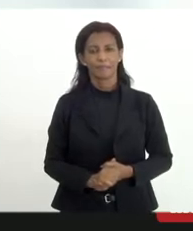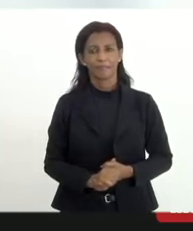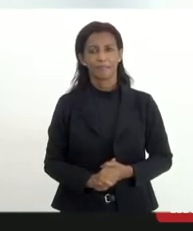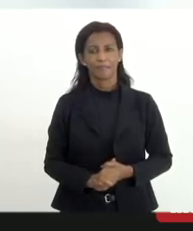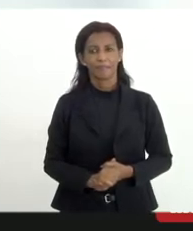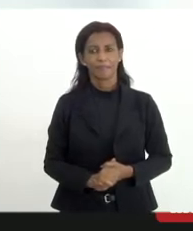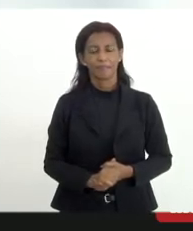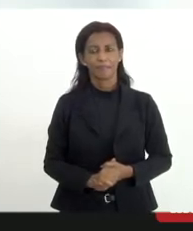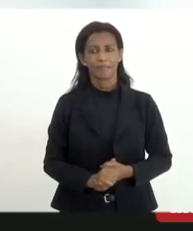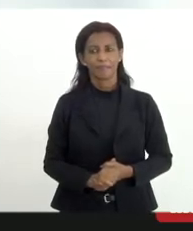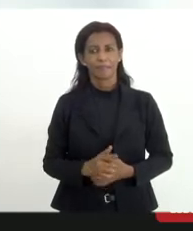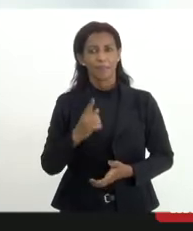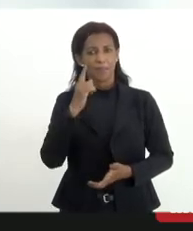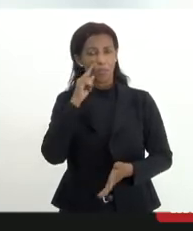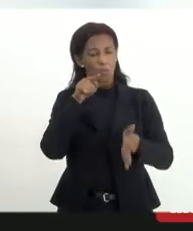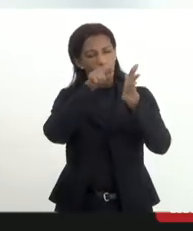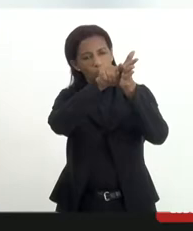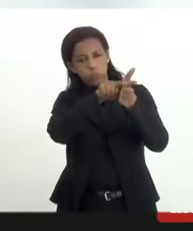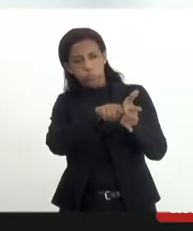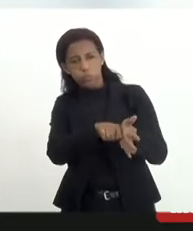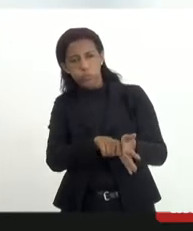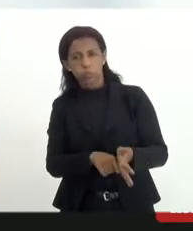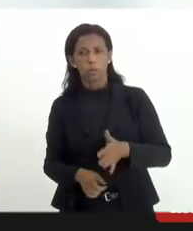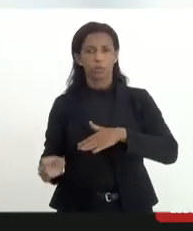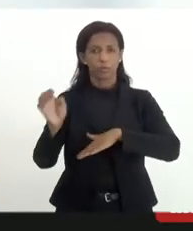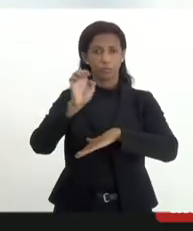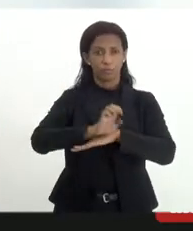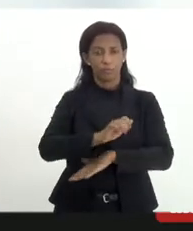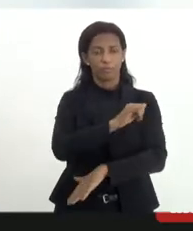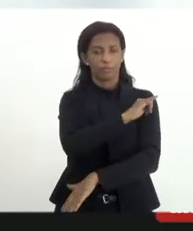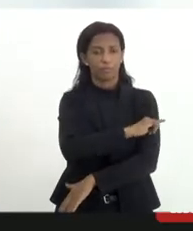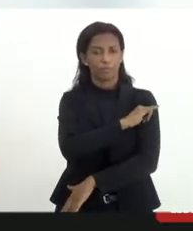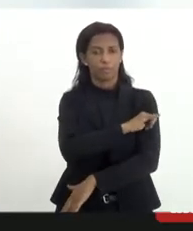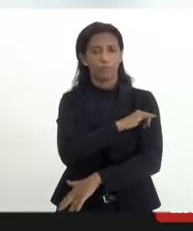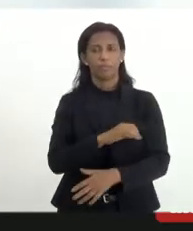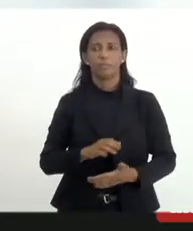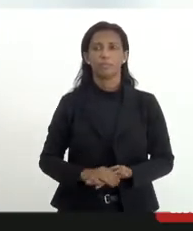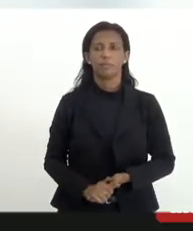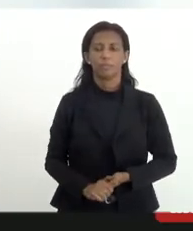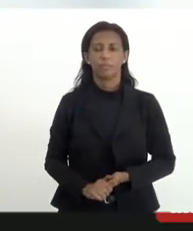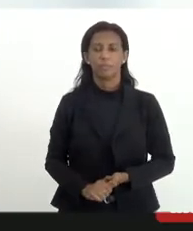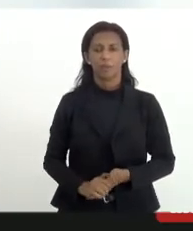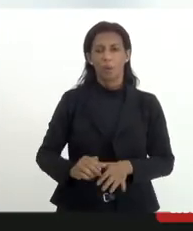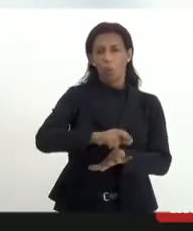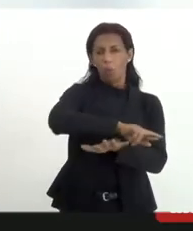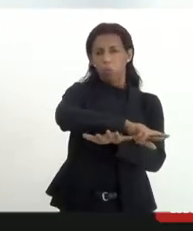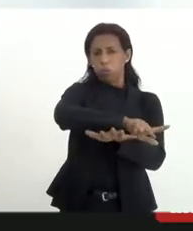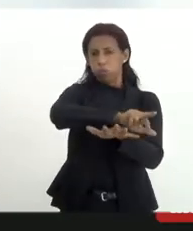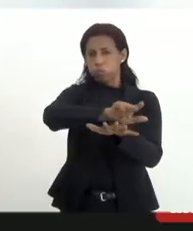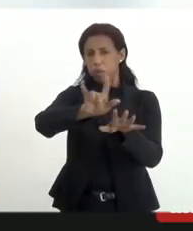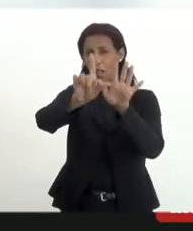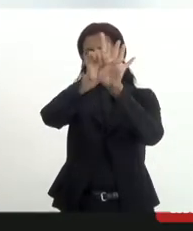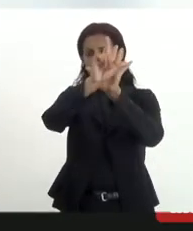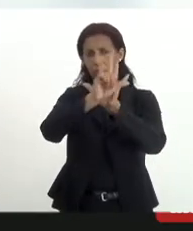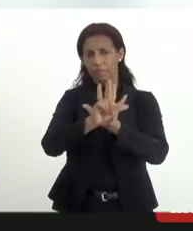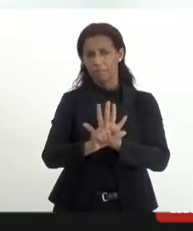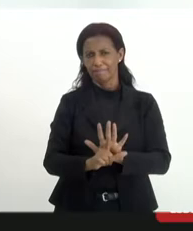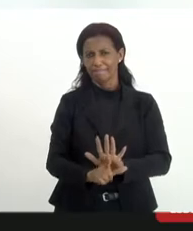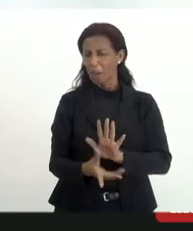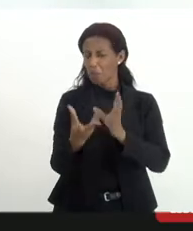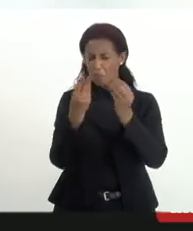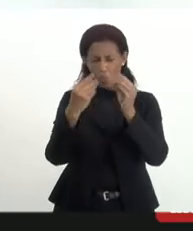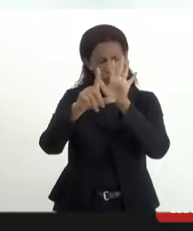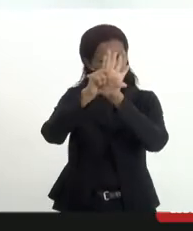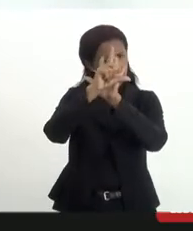no âmbito do Estado do Rio de Janeiro de uma série de legislações. Há